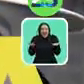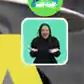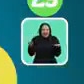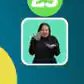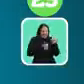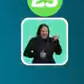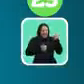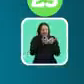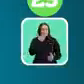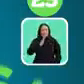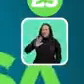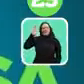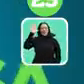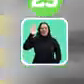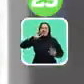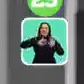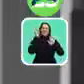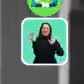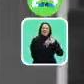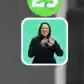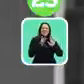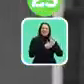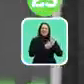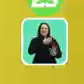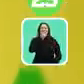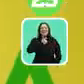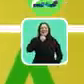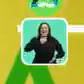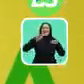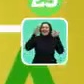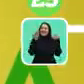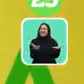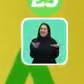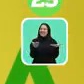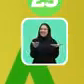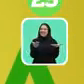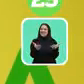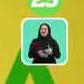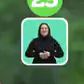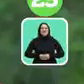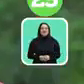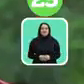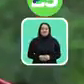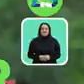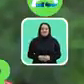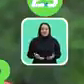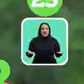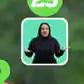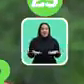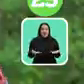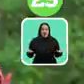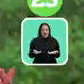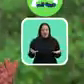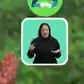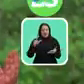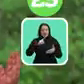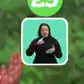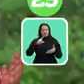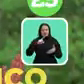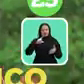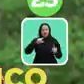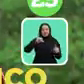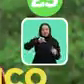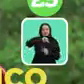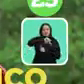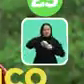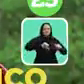fica, não é promessa, é proposta do Greca. Nós vamos instalar a maneira que